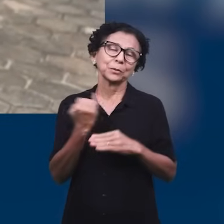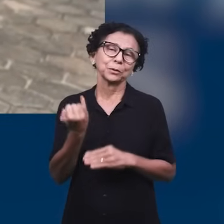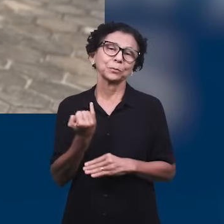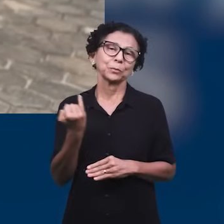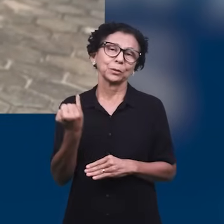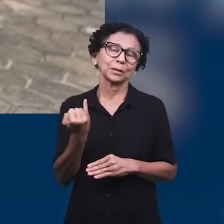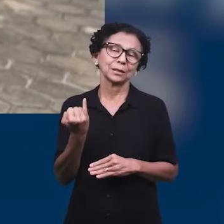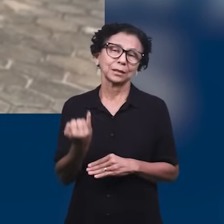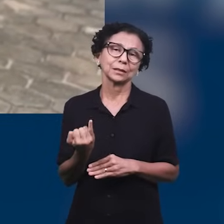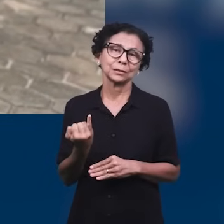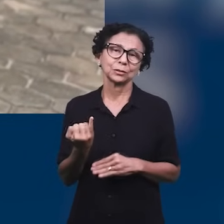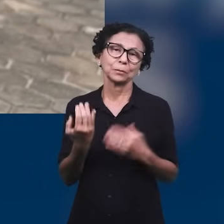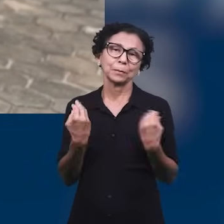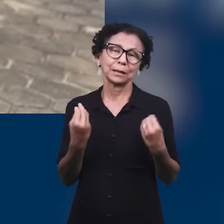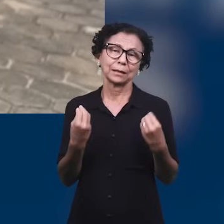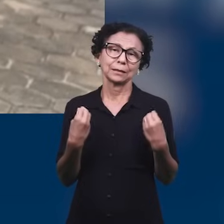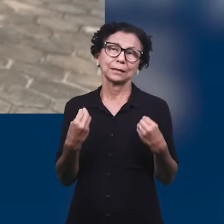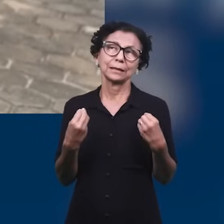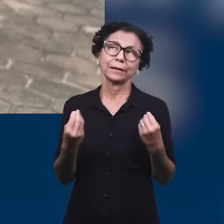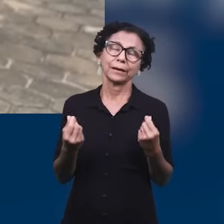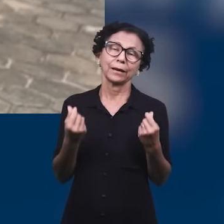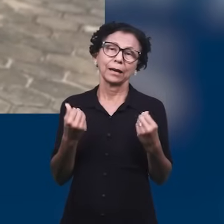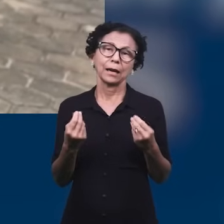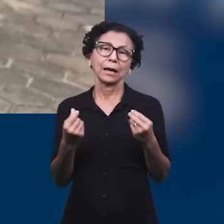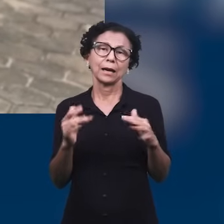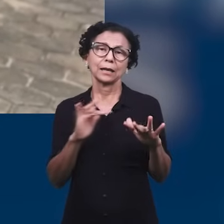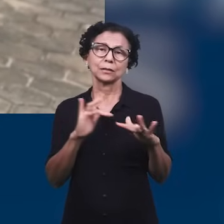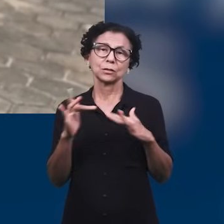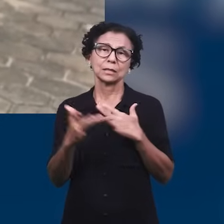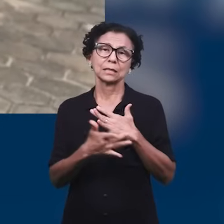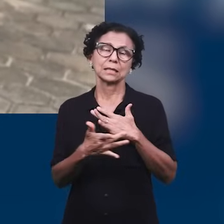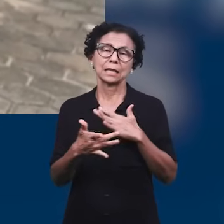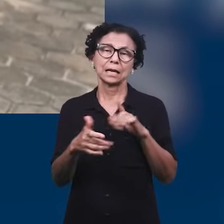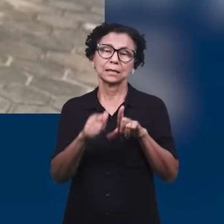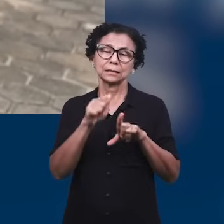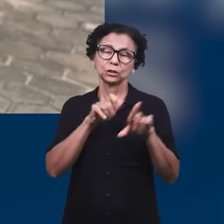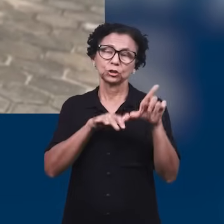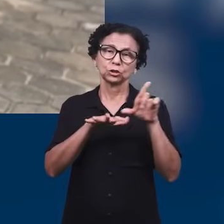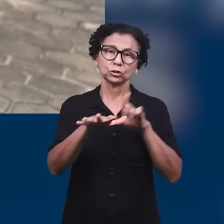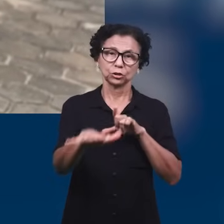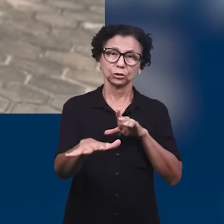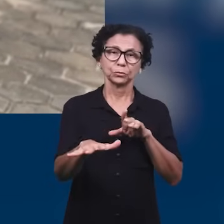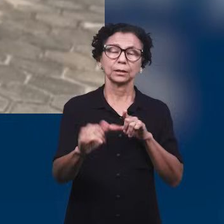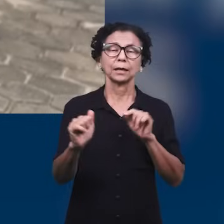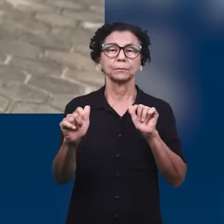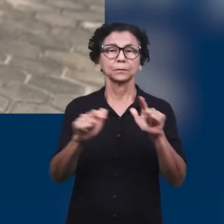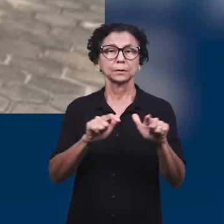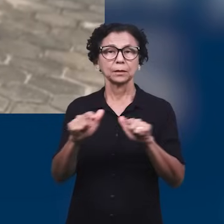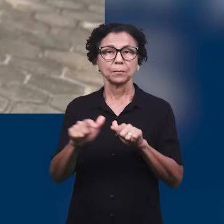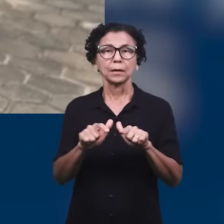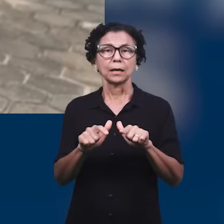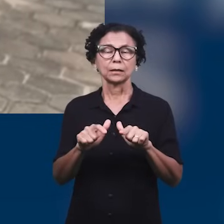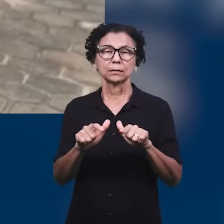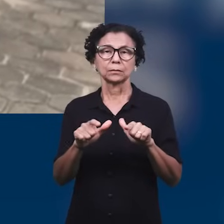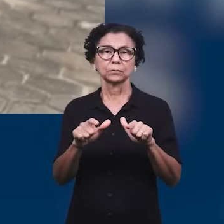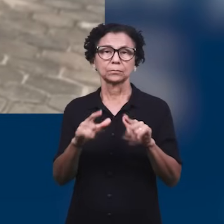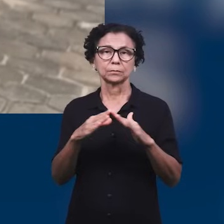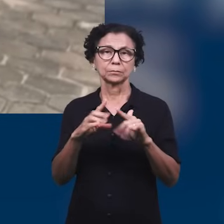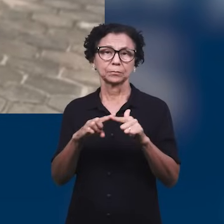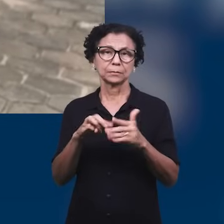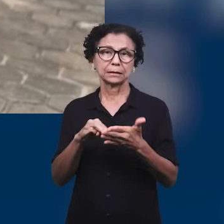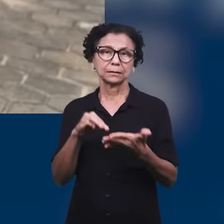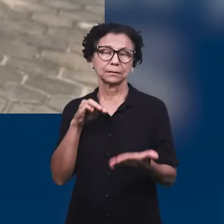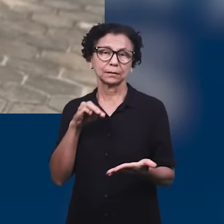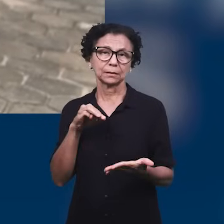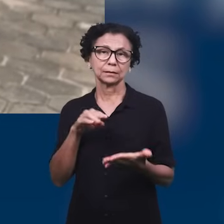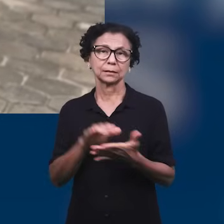nas divulgações em redes sociais, em mídias sociais, dos trabalhos realizados pelas igrejas. Isso